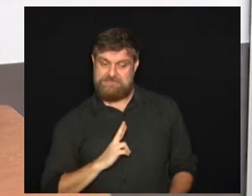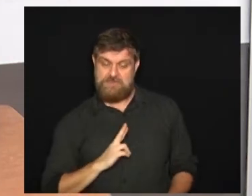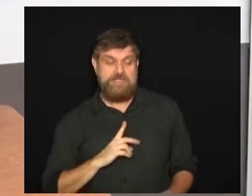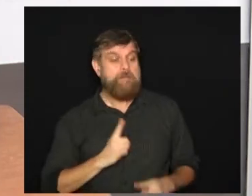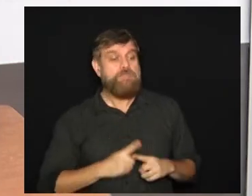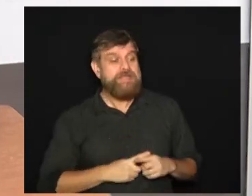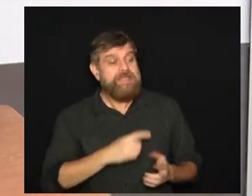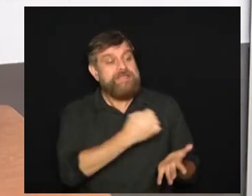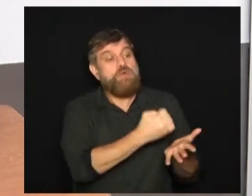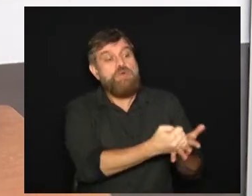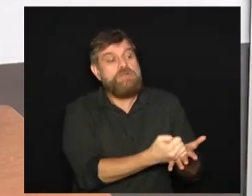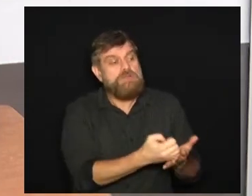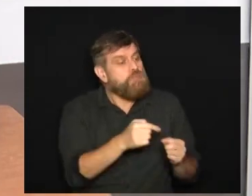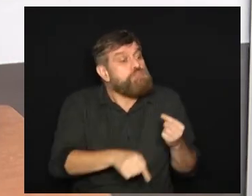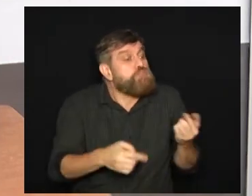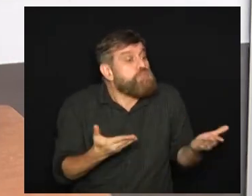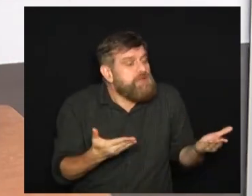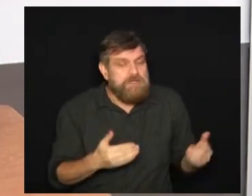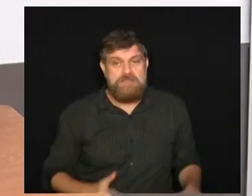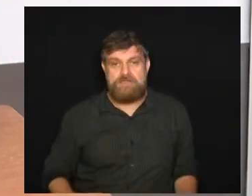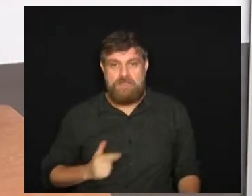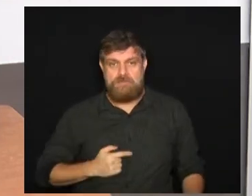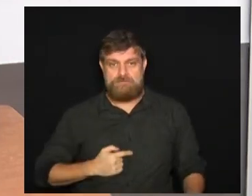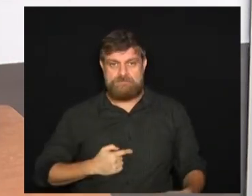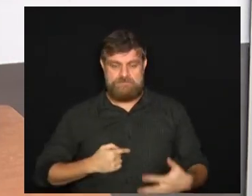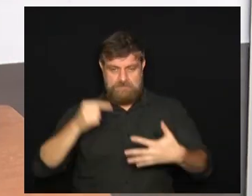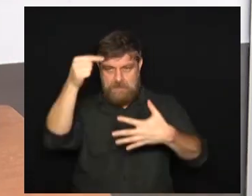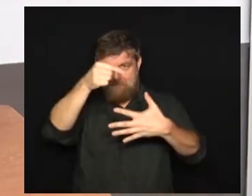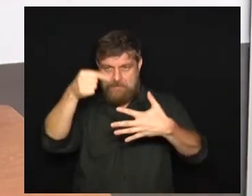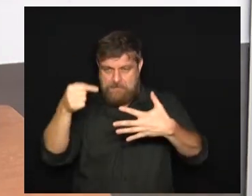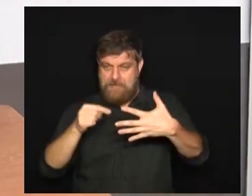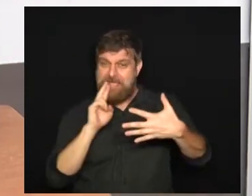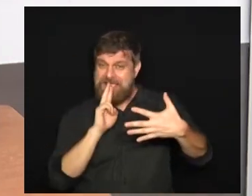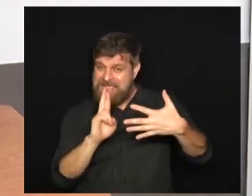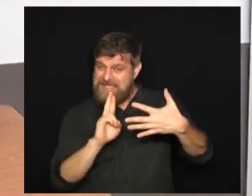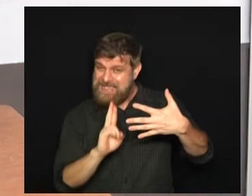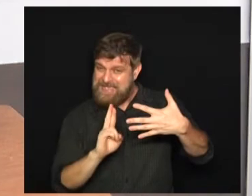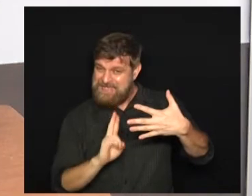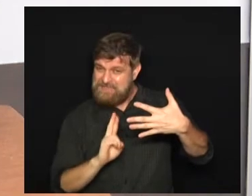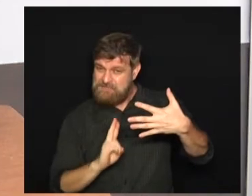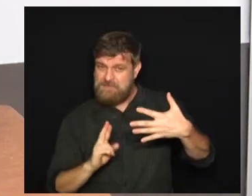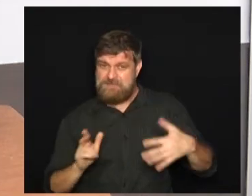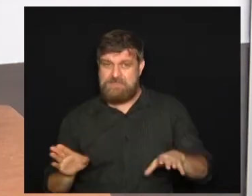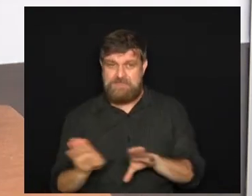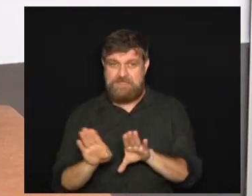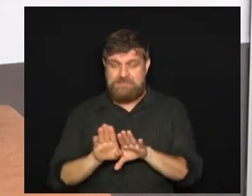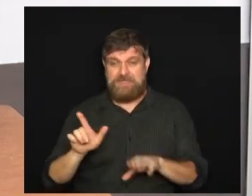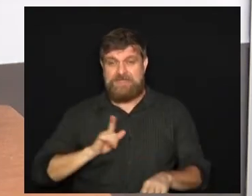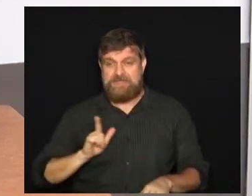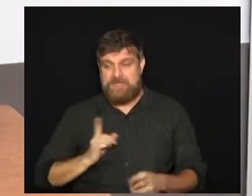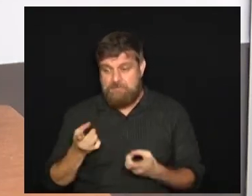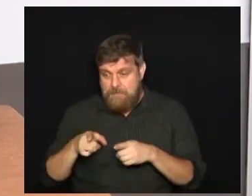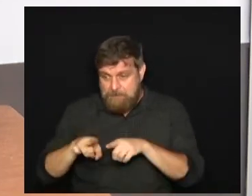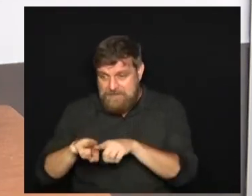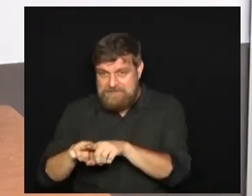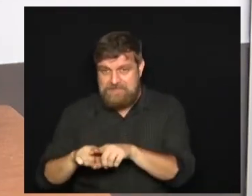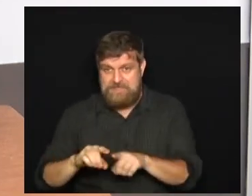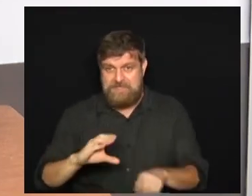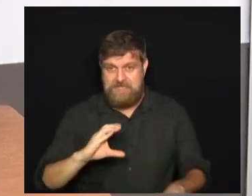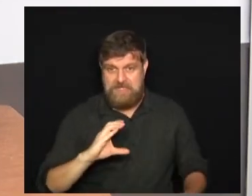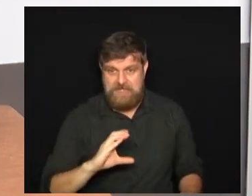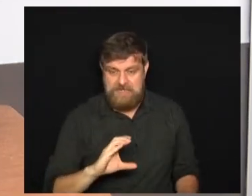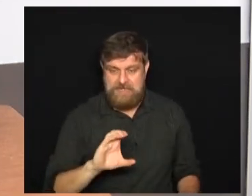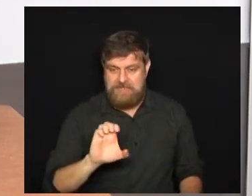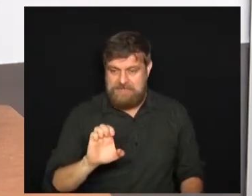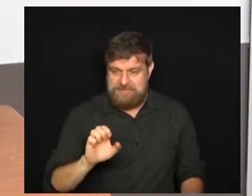nessas respostas negativas, nós temos, por exemplo, a parceria com o Ceprocamp, que nós encaminhamos essas pessoas